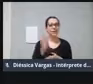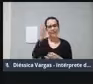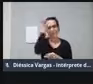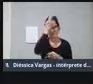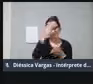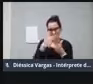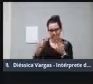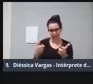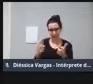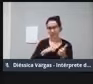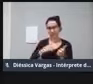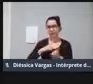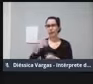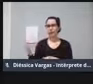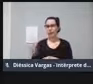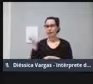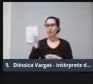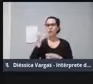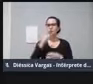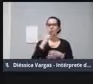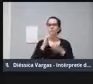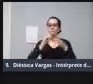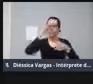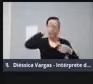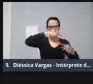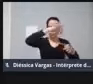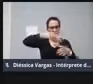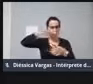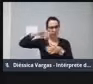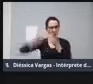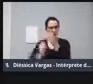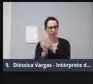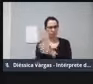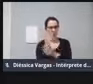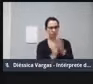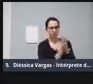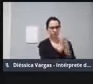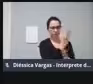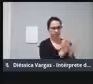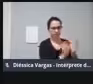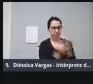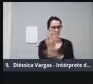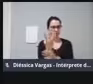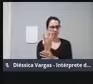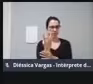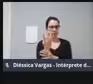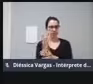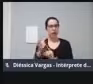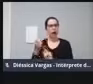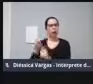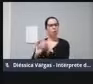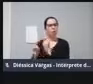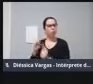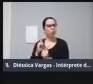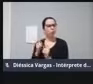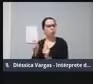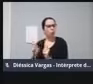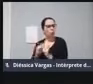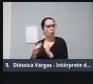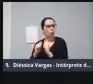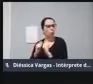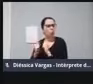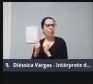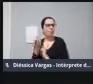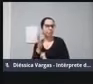grande importância na polinização, muitos deles são controladores biológicos, então,